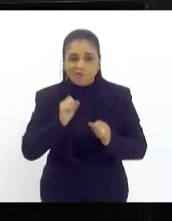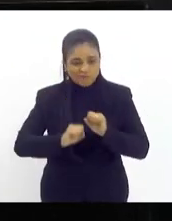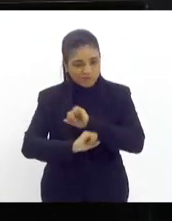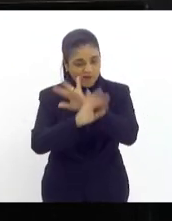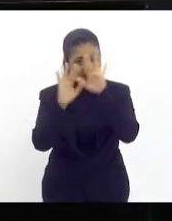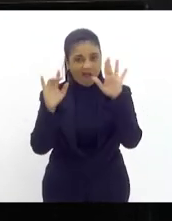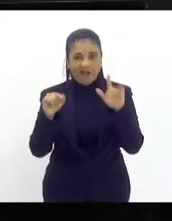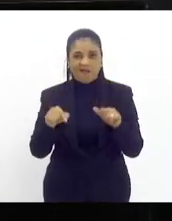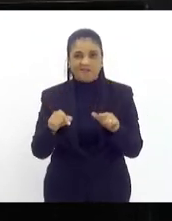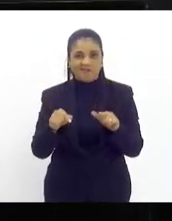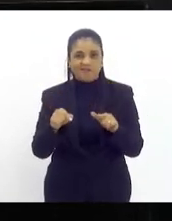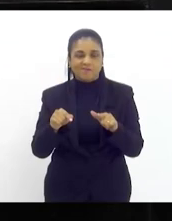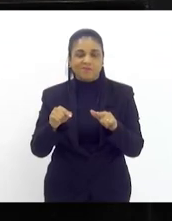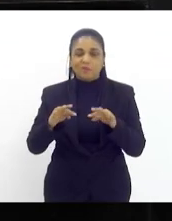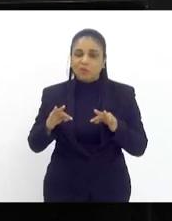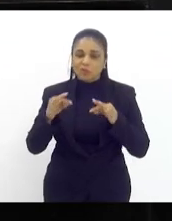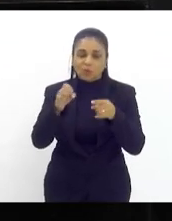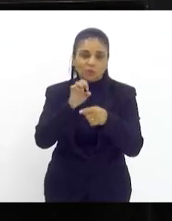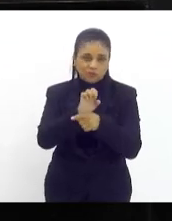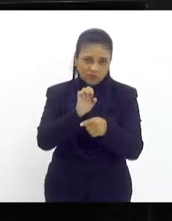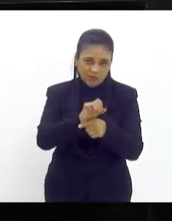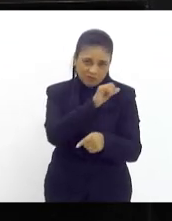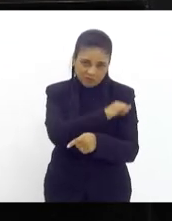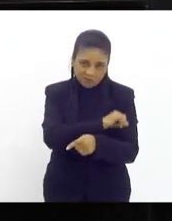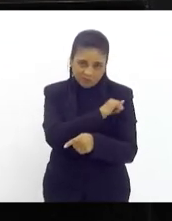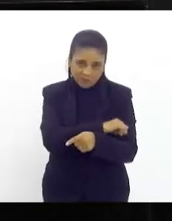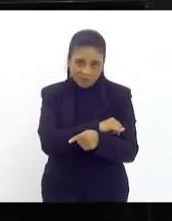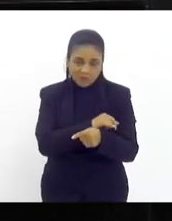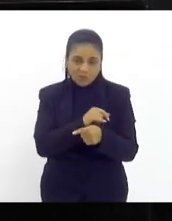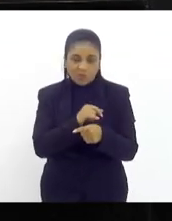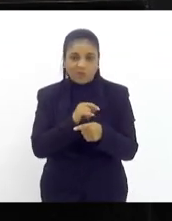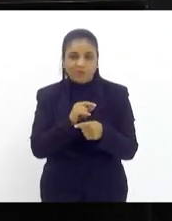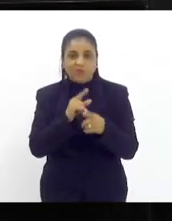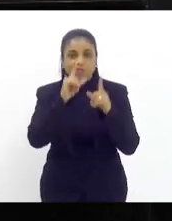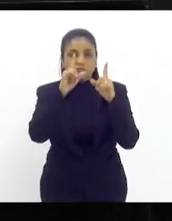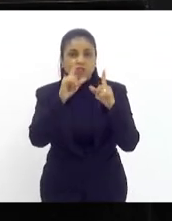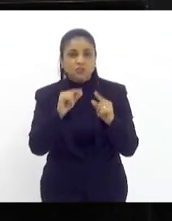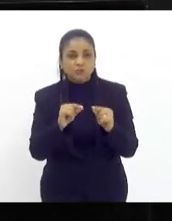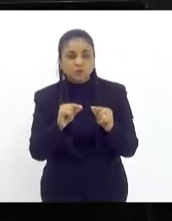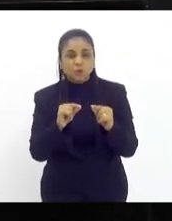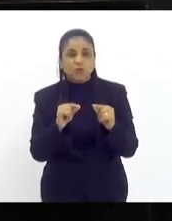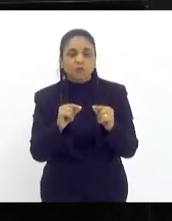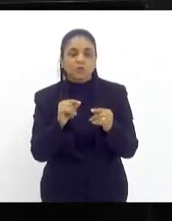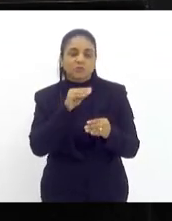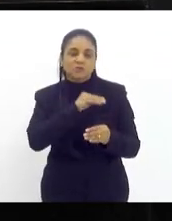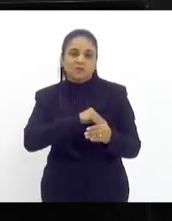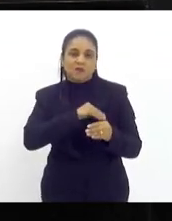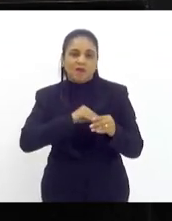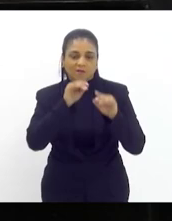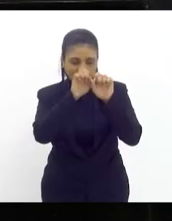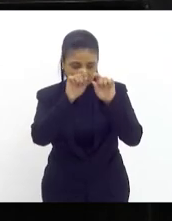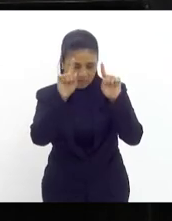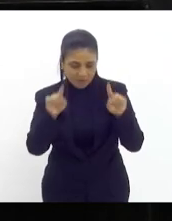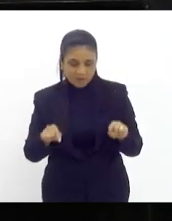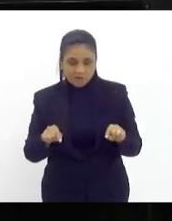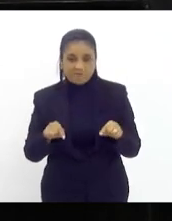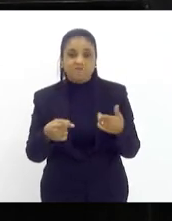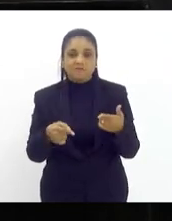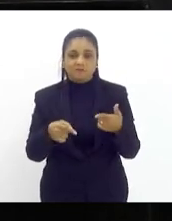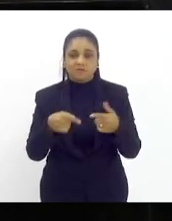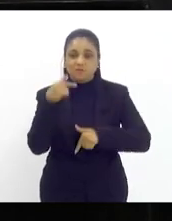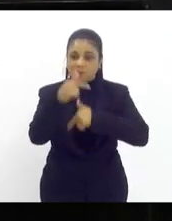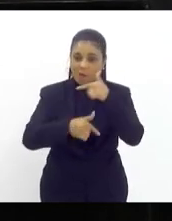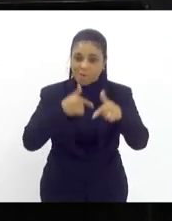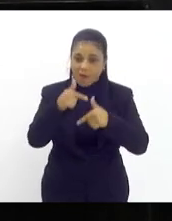que aconteceu em todo o estado do Rio de Janeiro estão sucateando o serviço estão tirando investimento da Cedae em Teresópolis